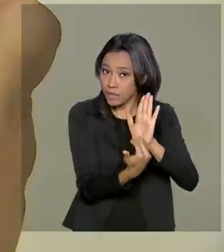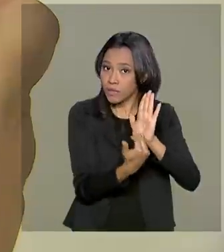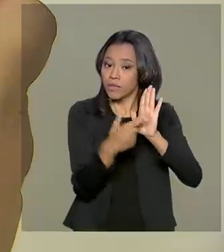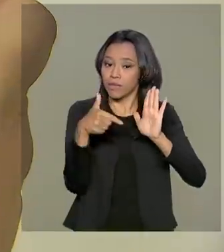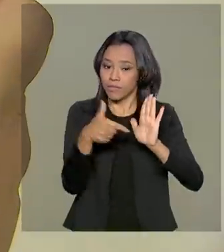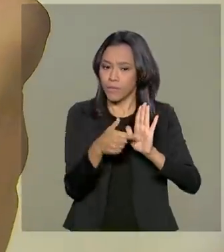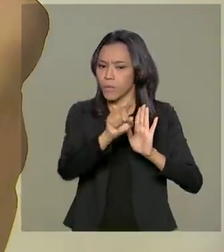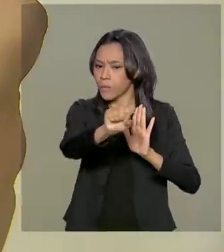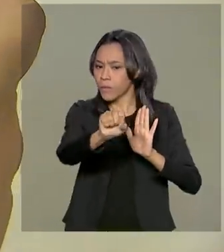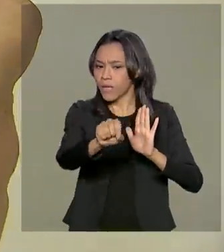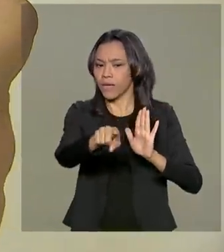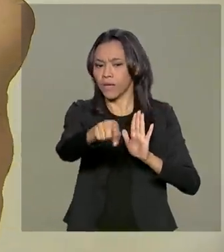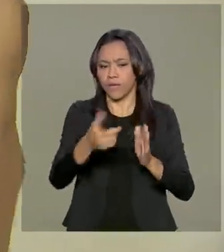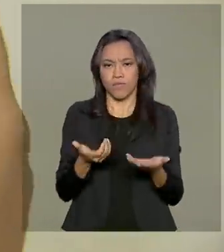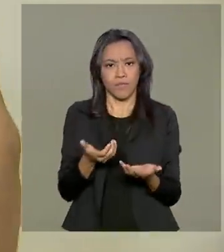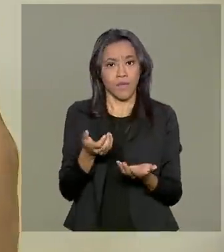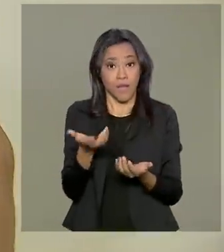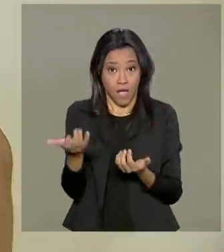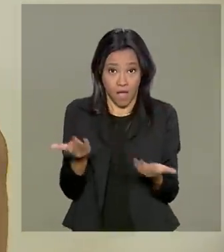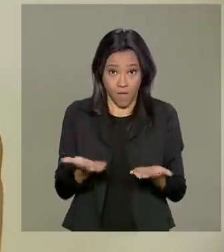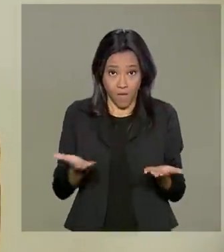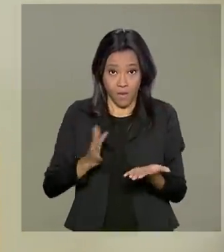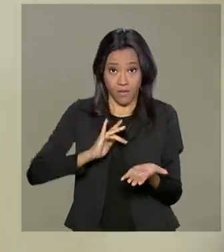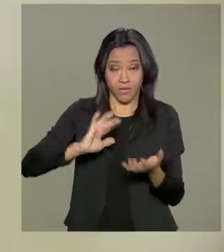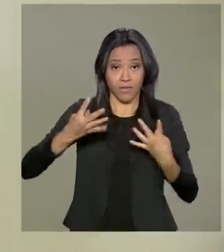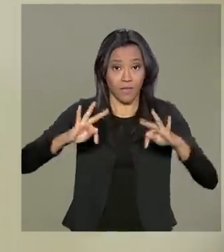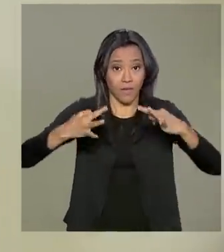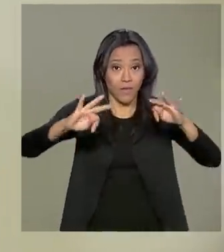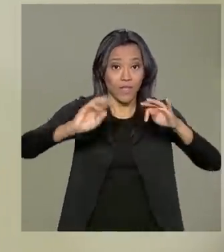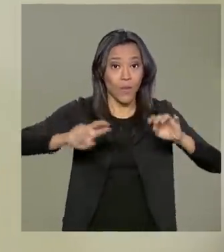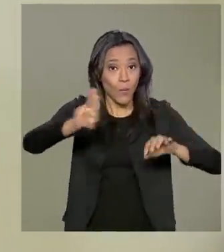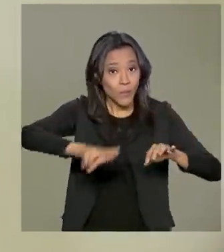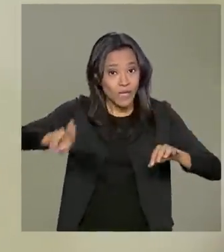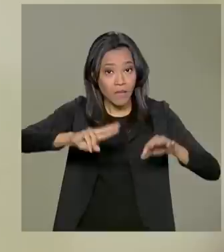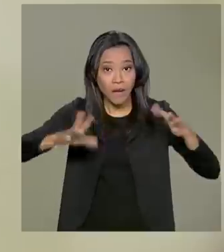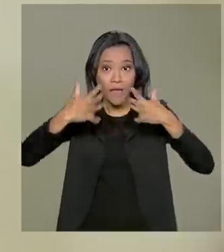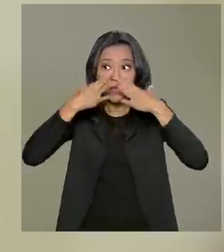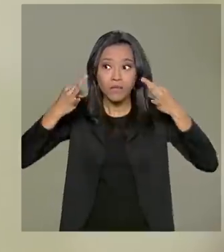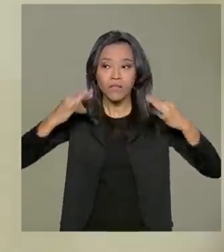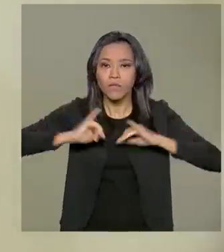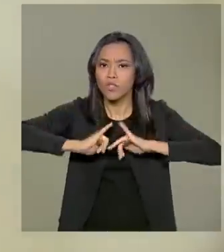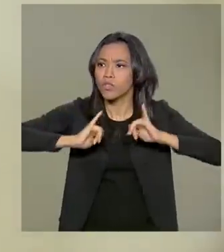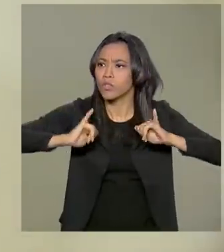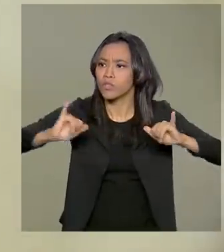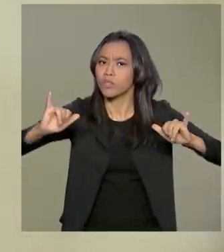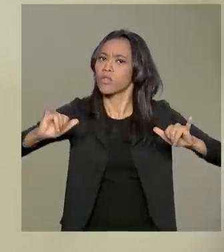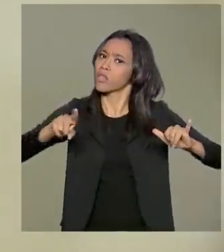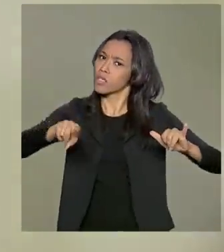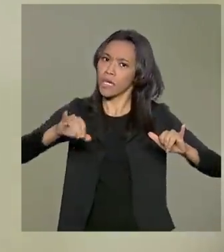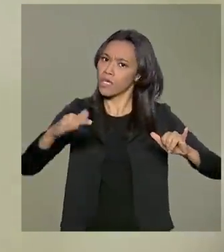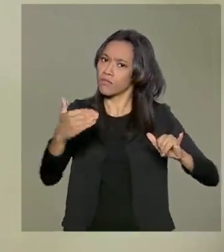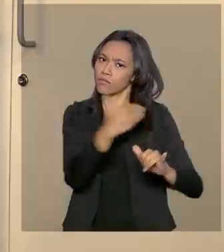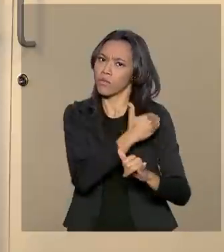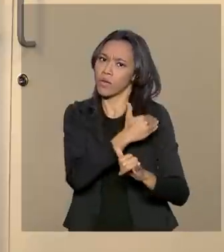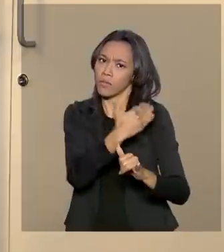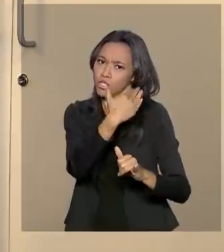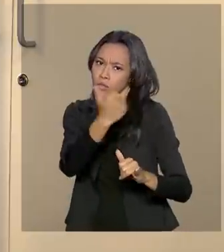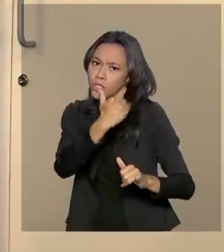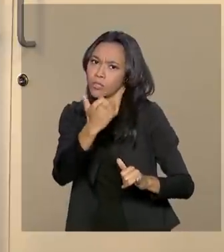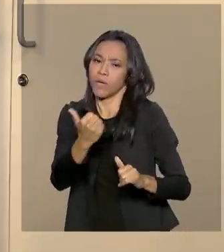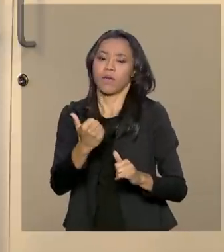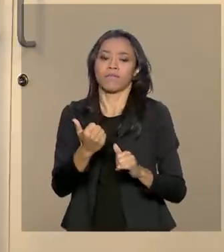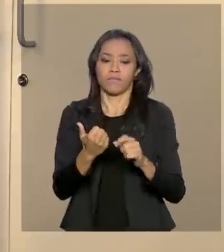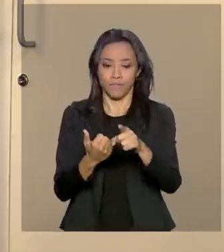sistema o mundo digital passa a ser usado para a lista e até incomodar que não atender às convocações